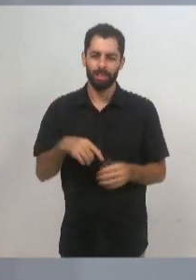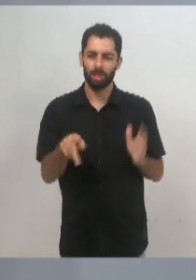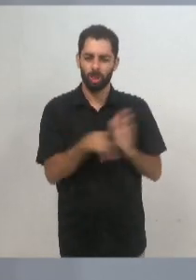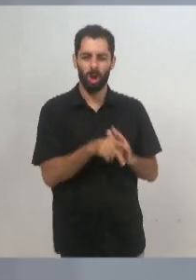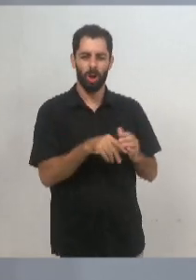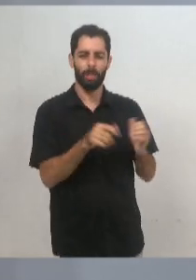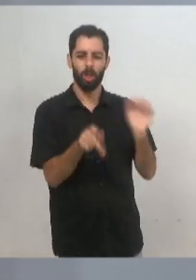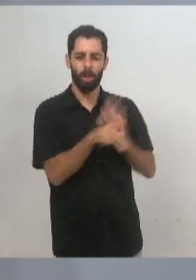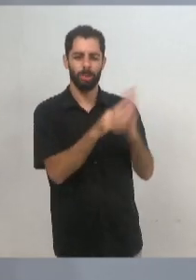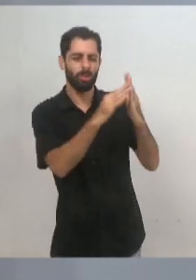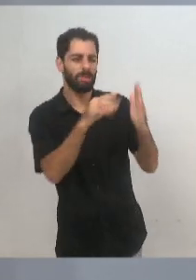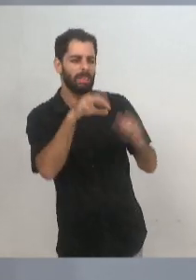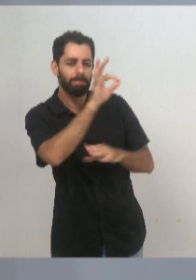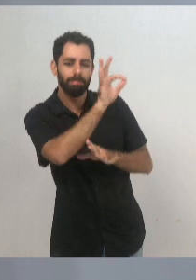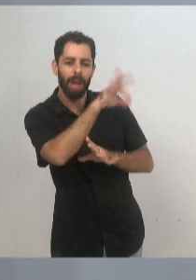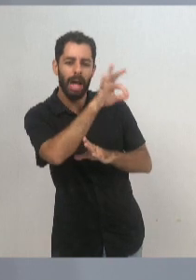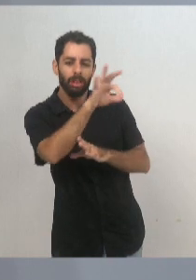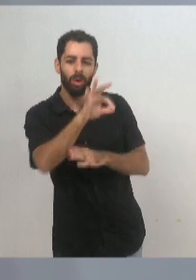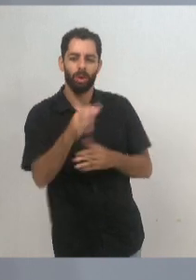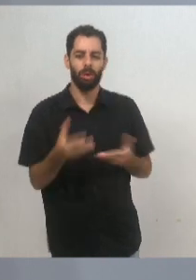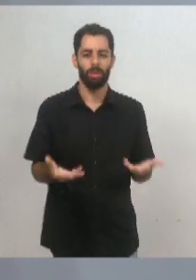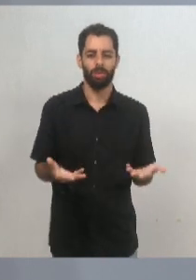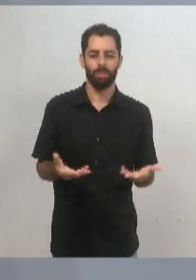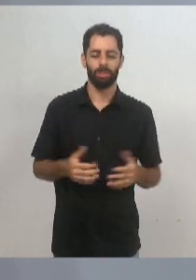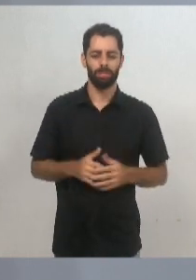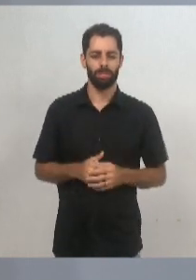estátua com batom,